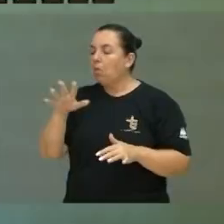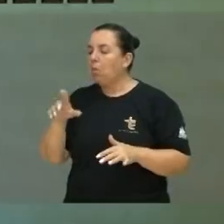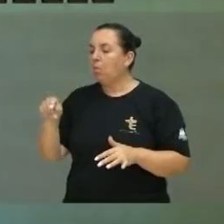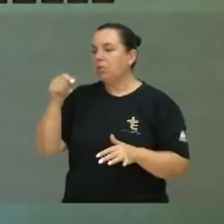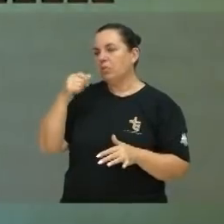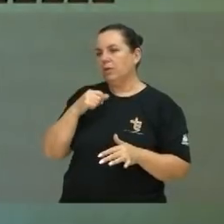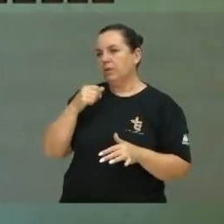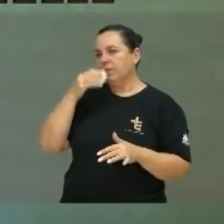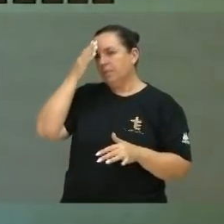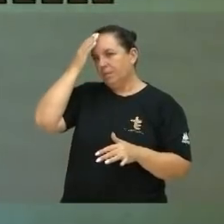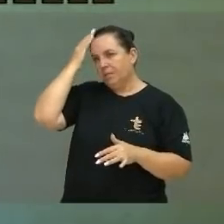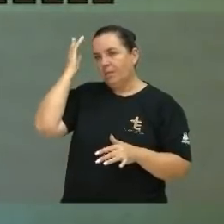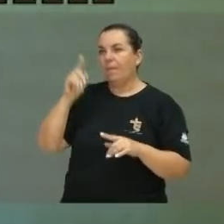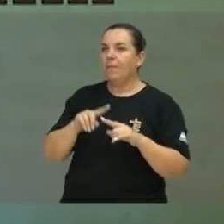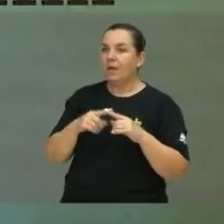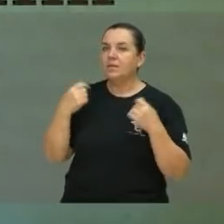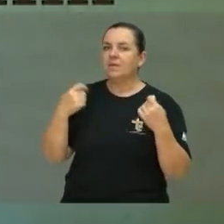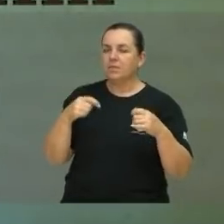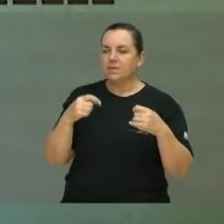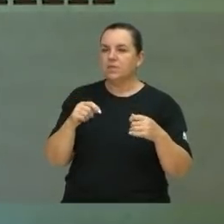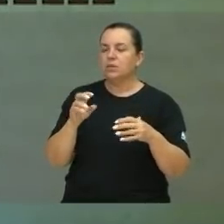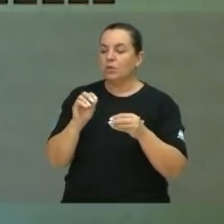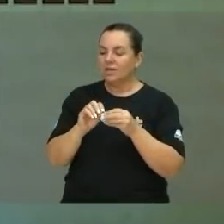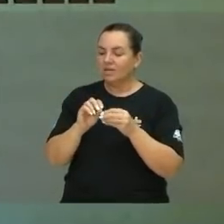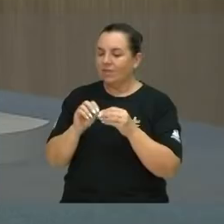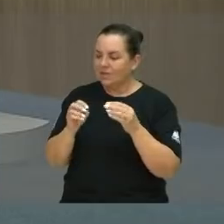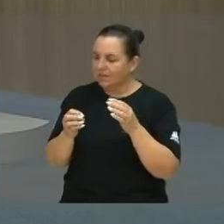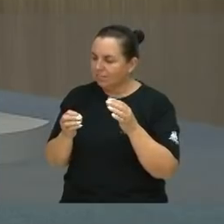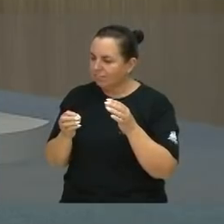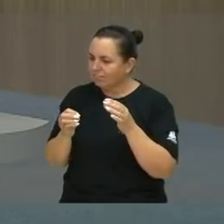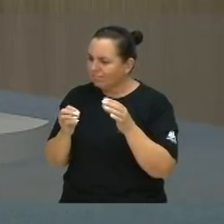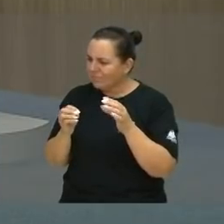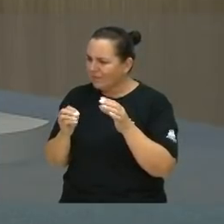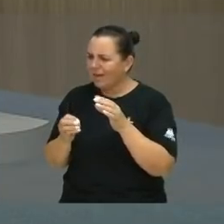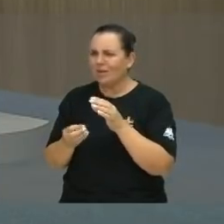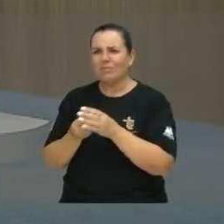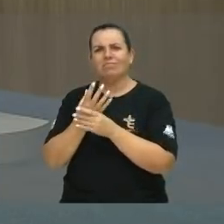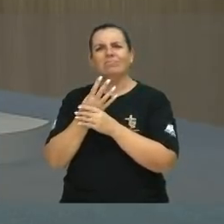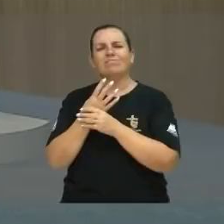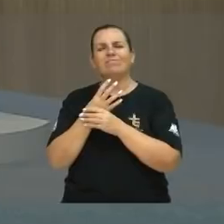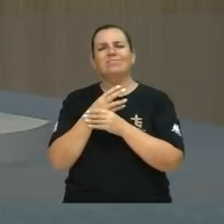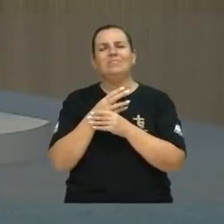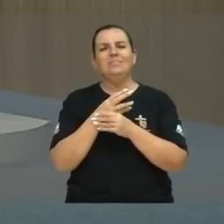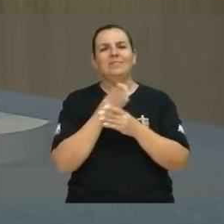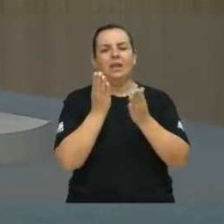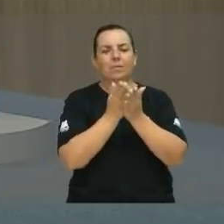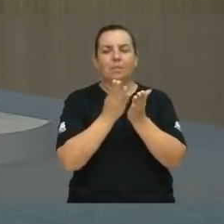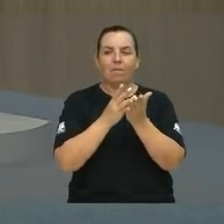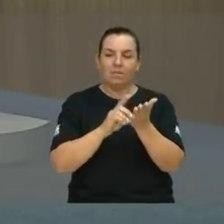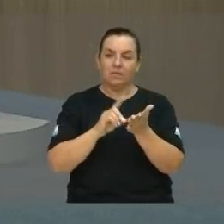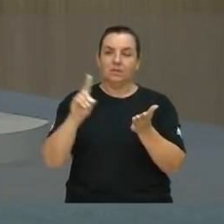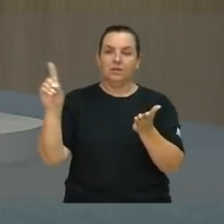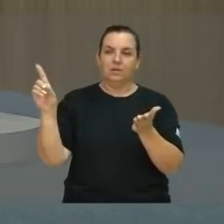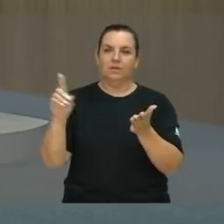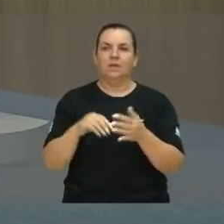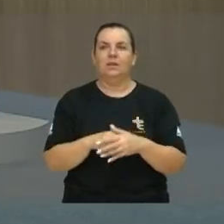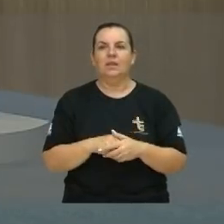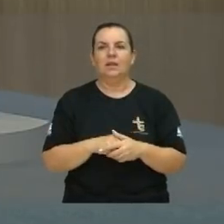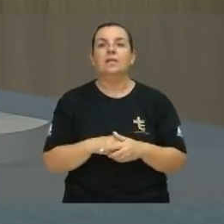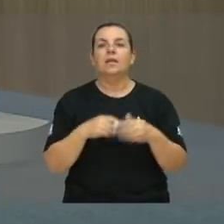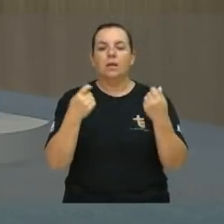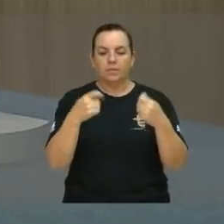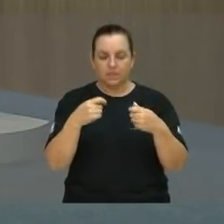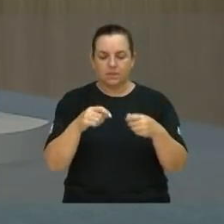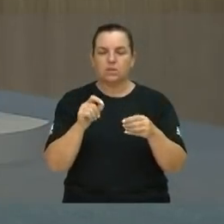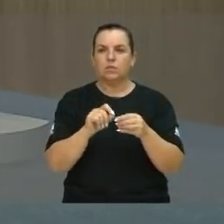preciso que se cumpra a escritura o que diz por favor william salmo 41 versículo 10 é preciso que